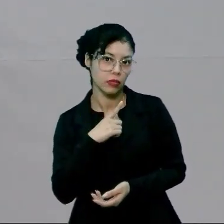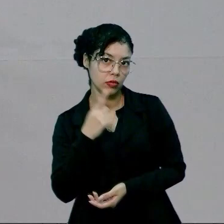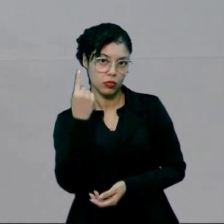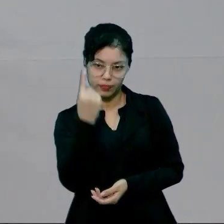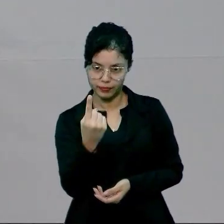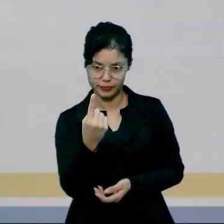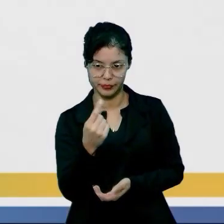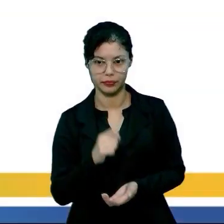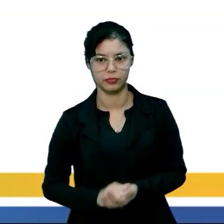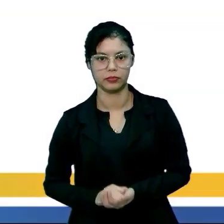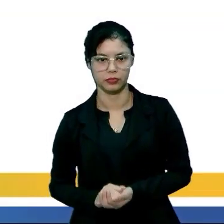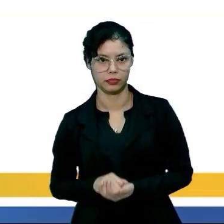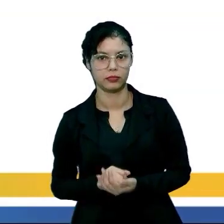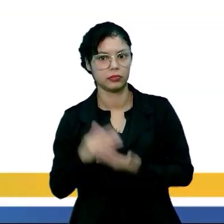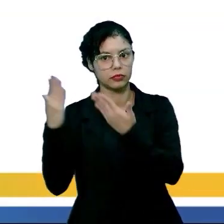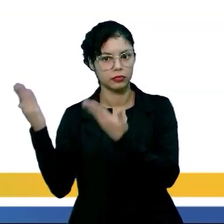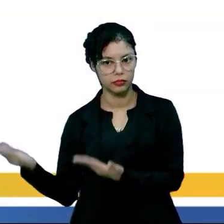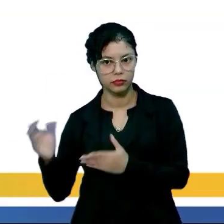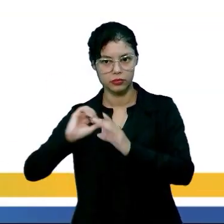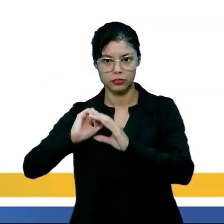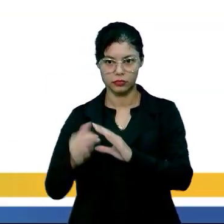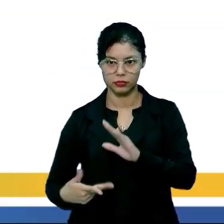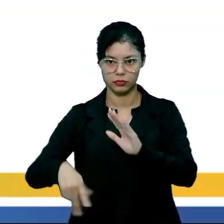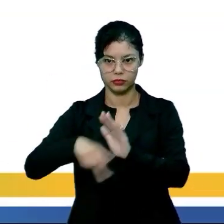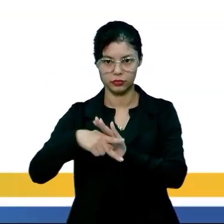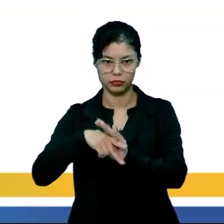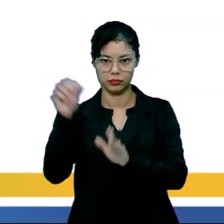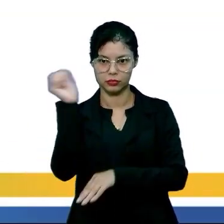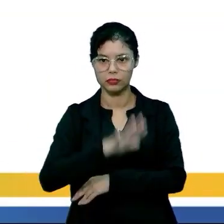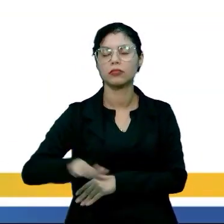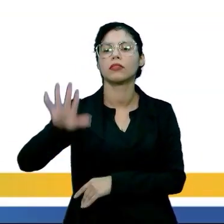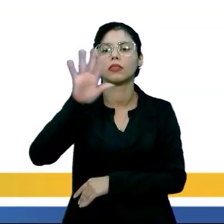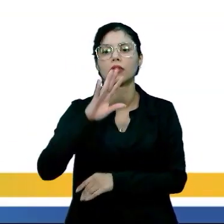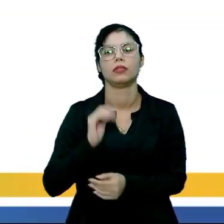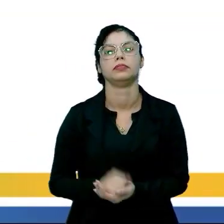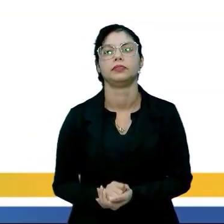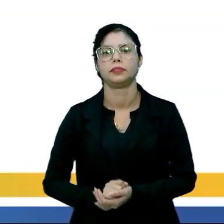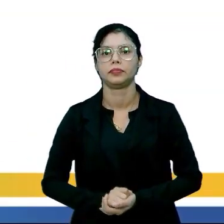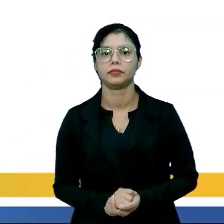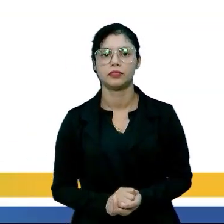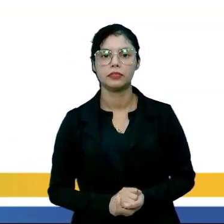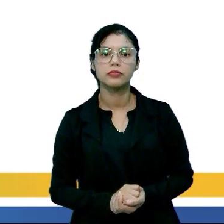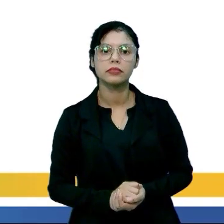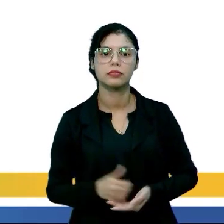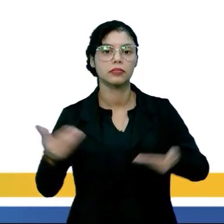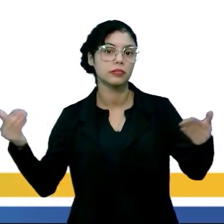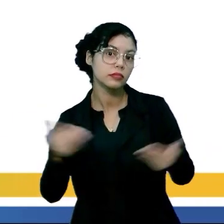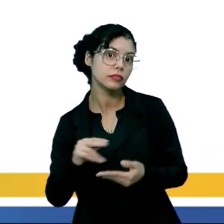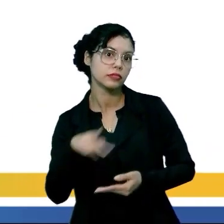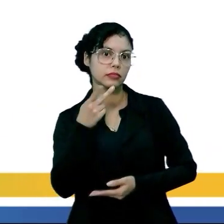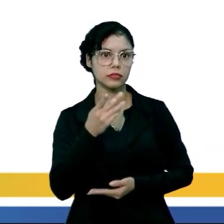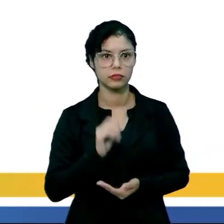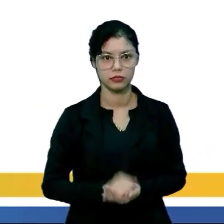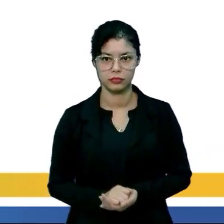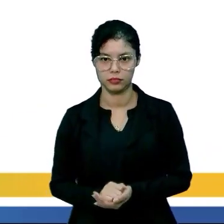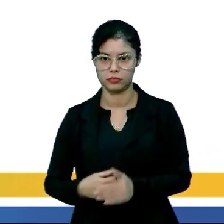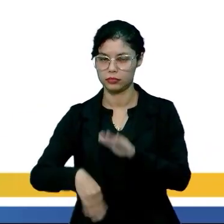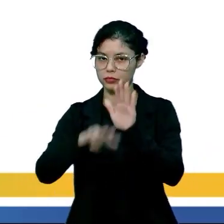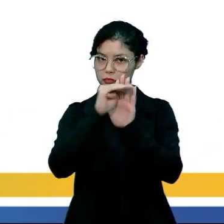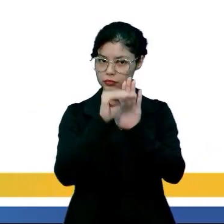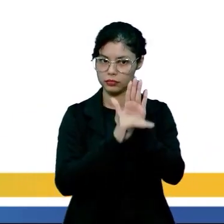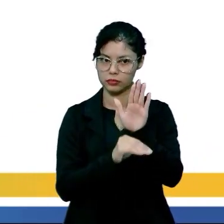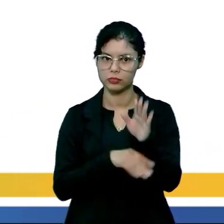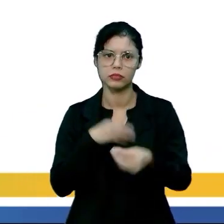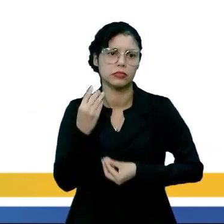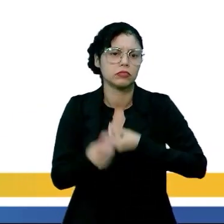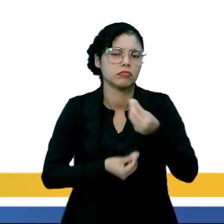Uma célula, tá? Então essas aí são as características gerais do reino das plantas. Agora a gente vai falar das classificações. Como